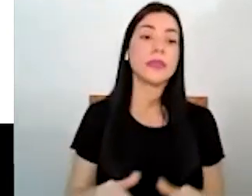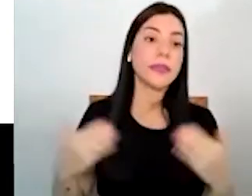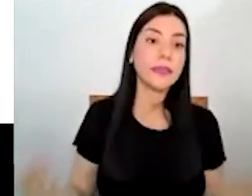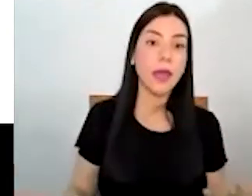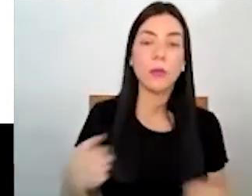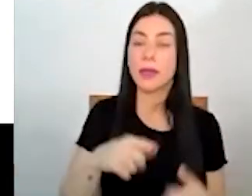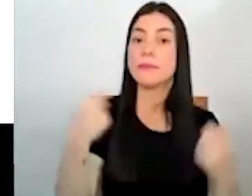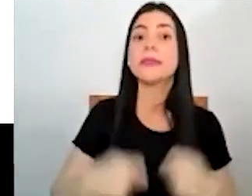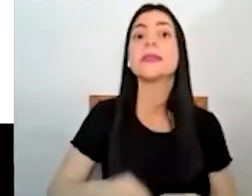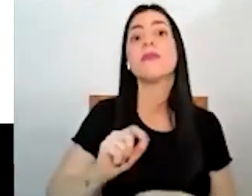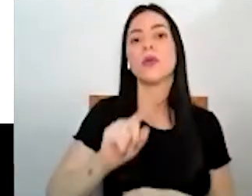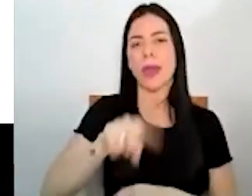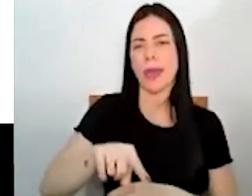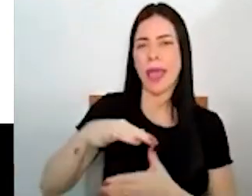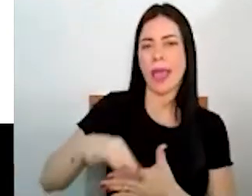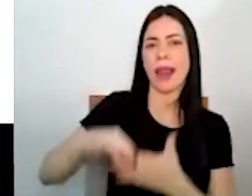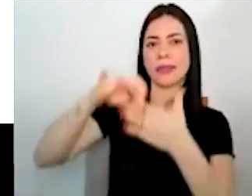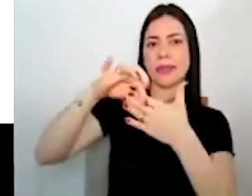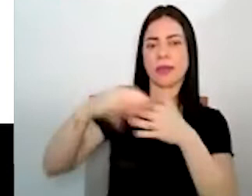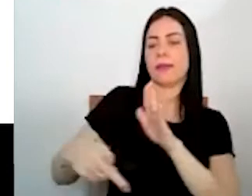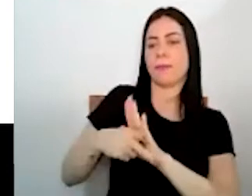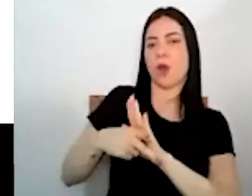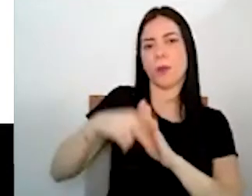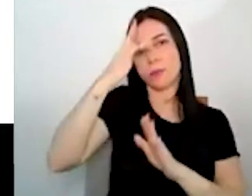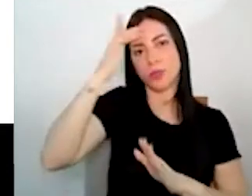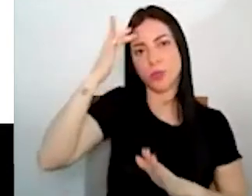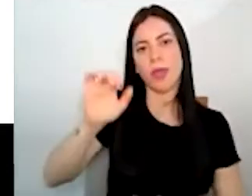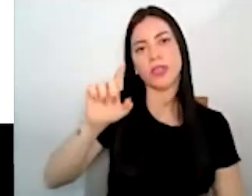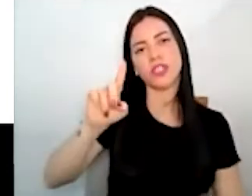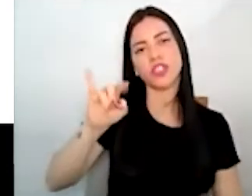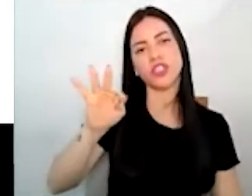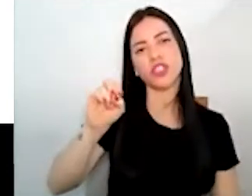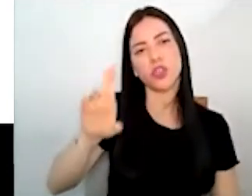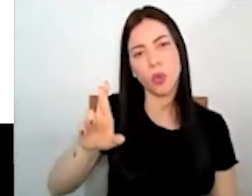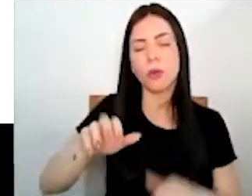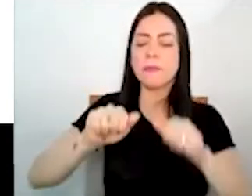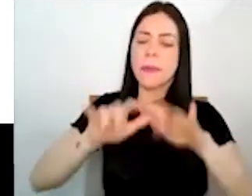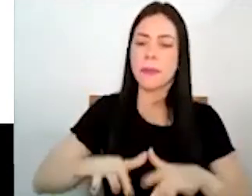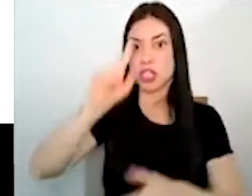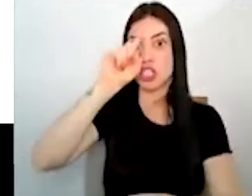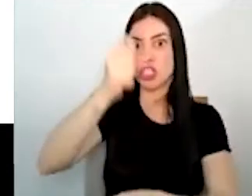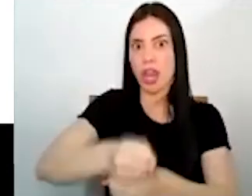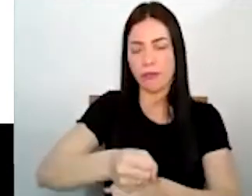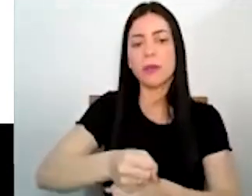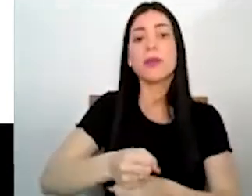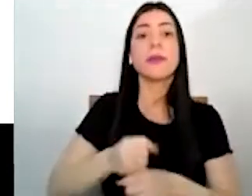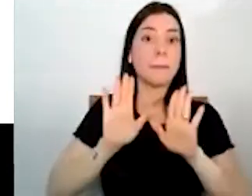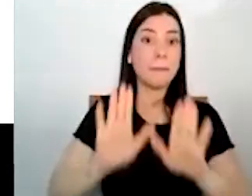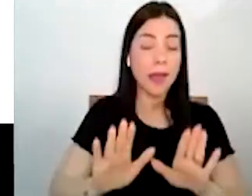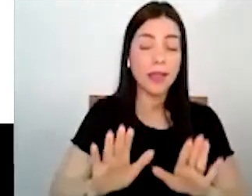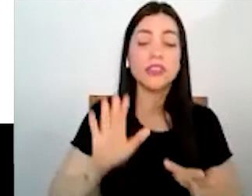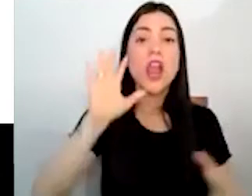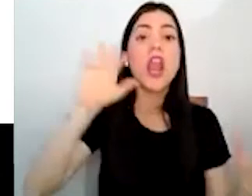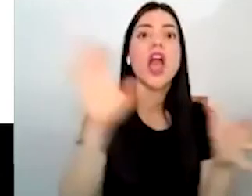editor-chefe, mas para desenvolver toda não só a identidade visual, mas a lógica de organização e de arquitetura